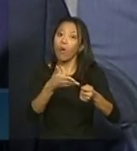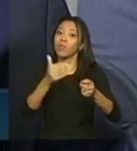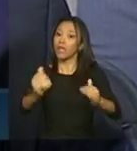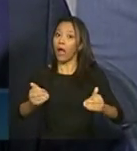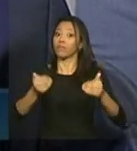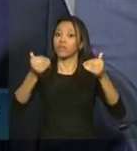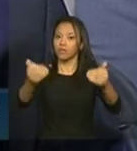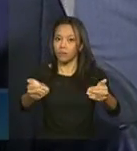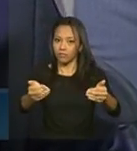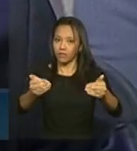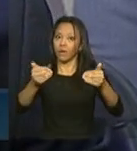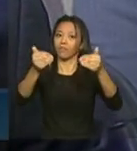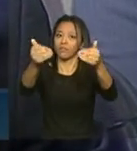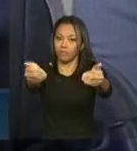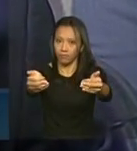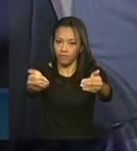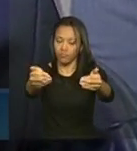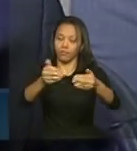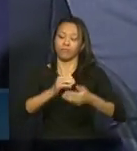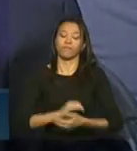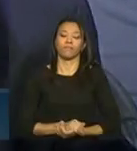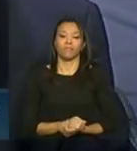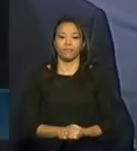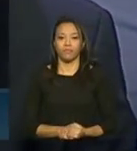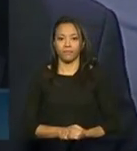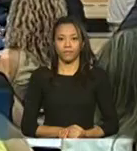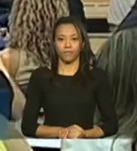0 casos, ainda melhor. Tá bom?